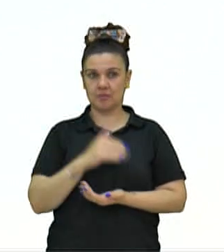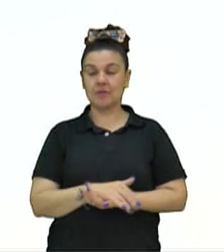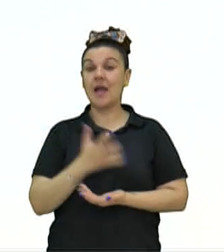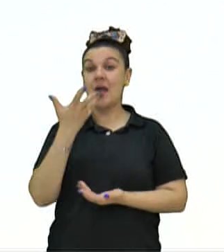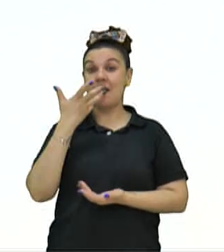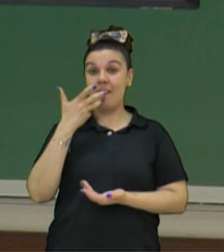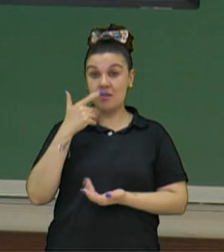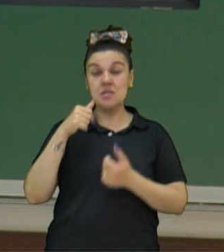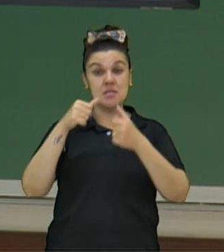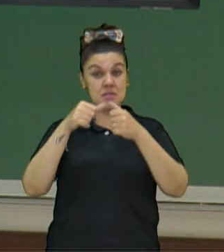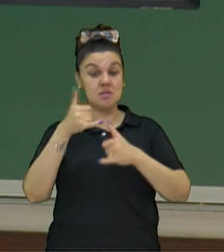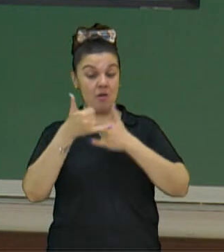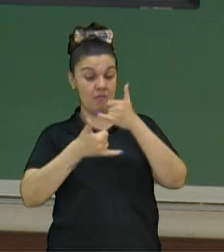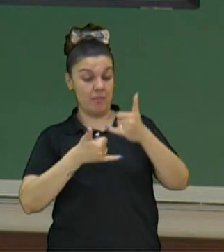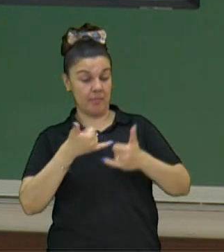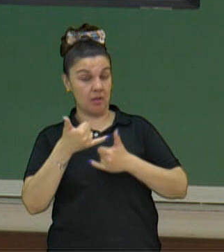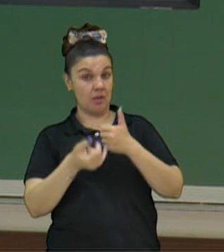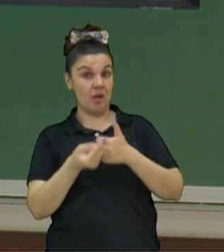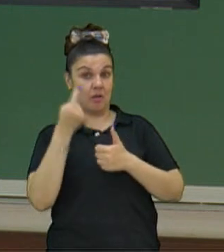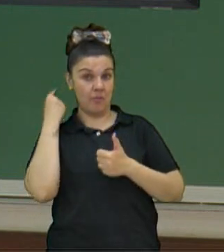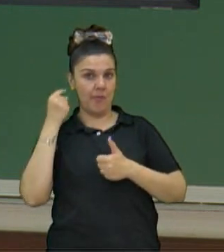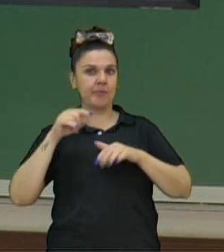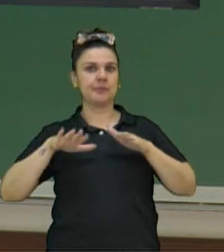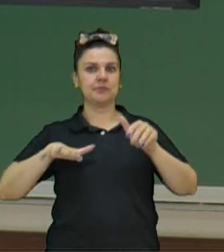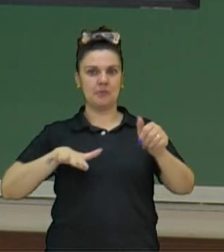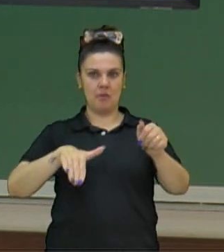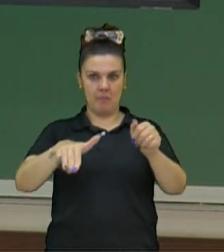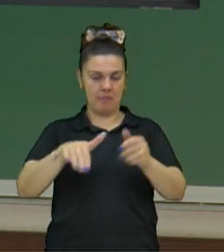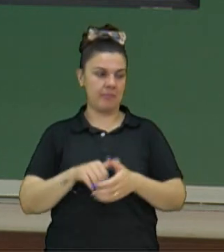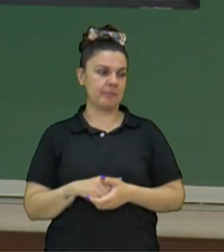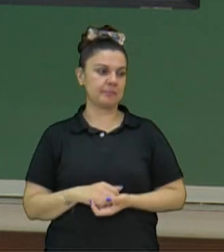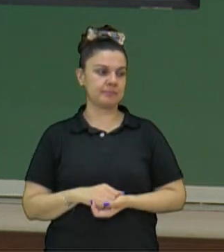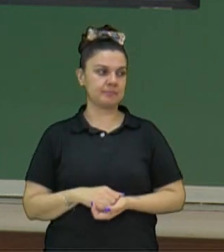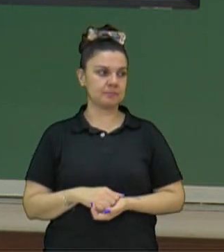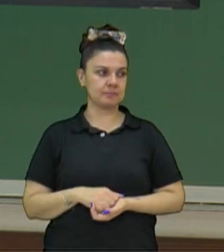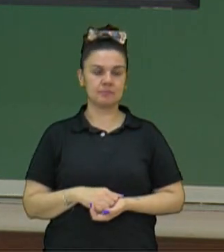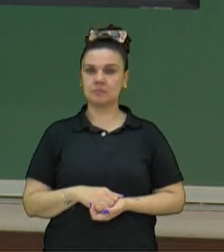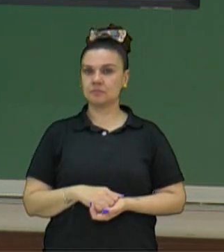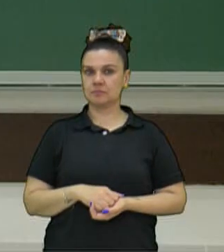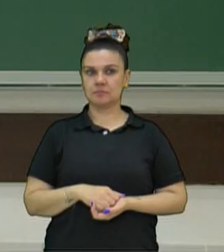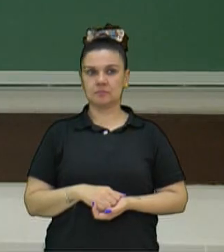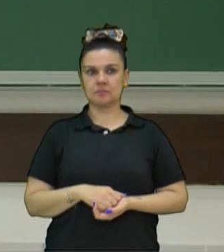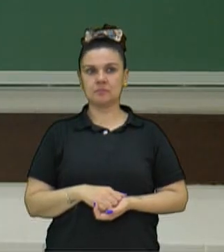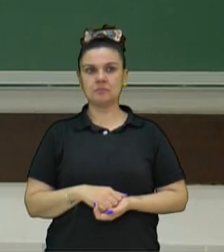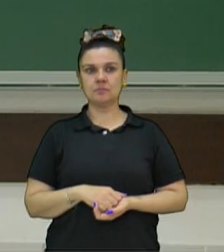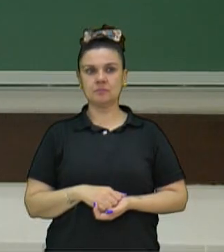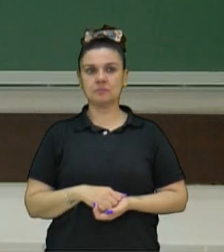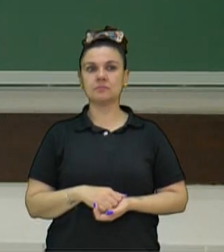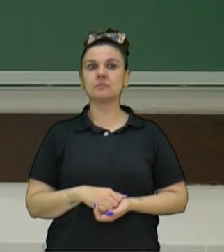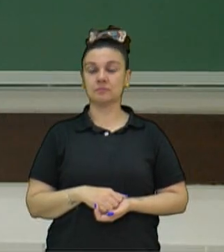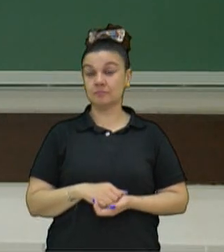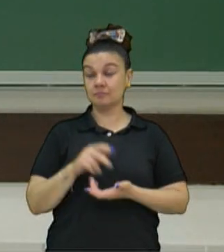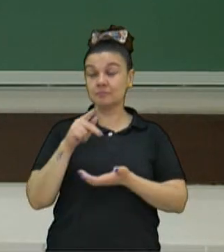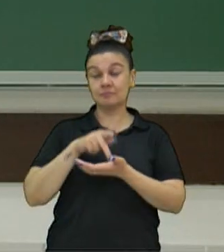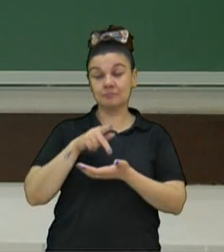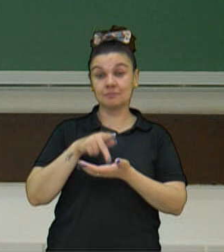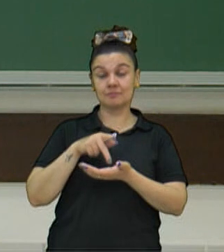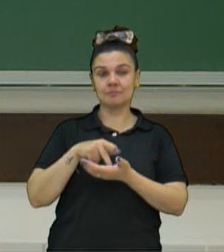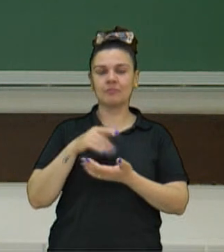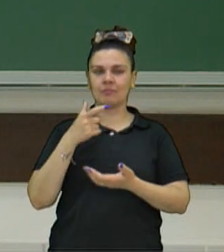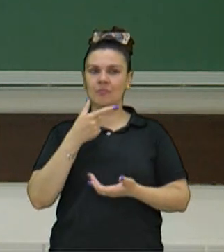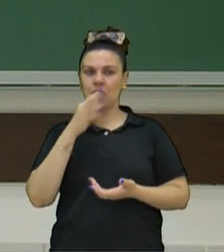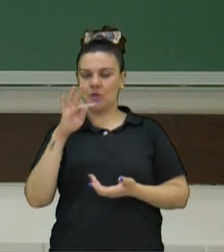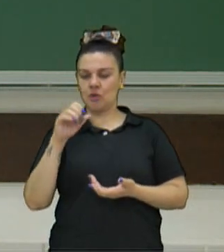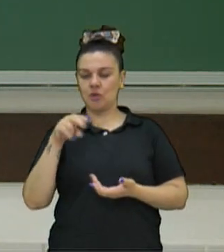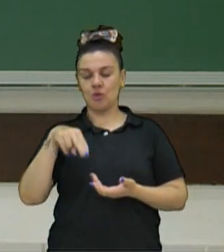As crianças brincaram na praia. Não posso dizer que elas não brincaram. Tony had a ball. Será que ele tinha uma bola?